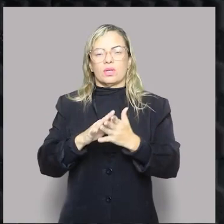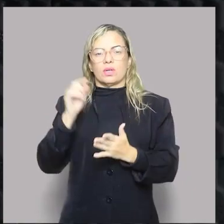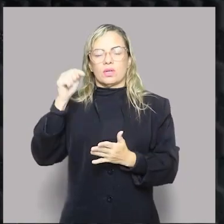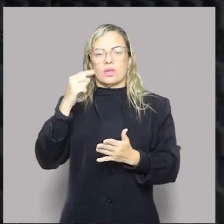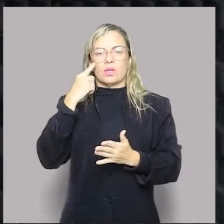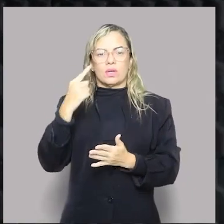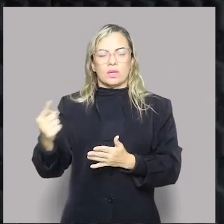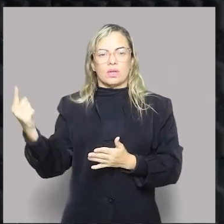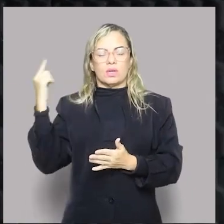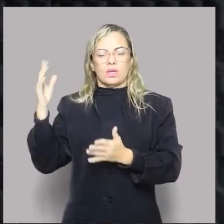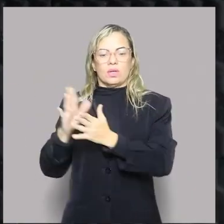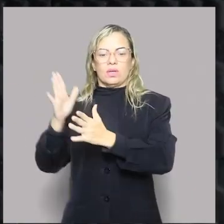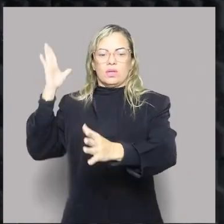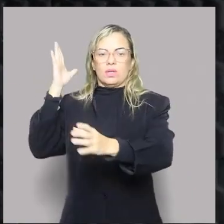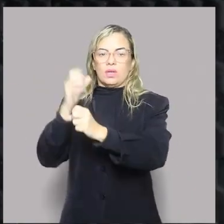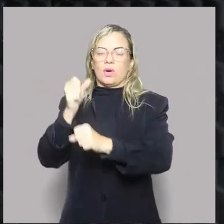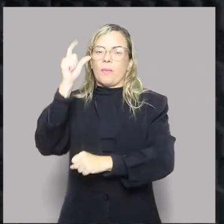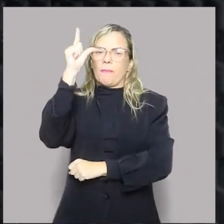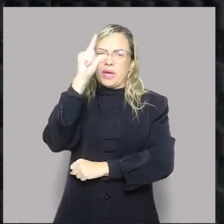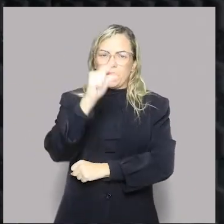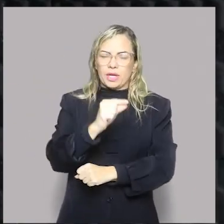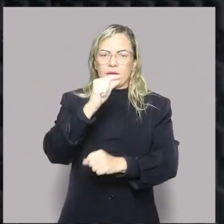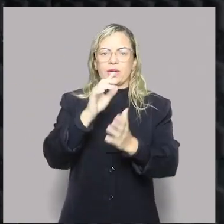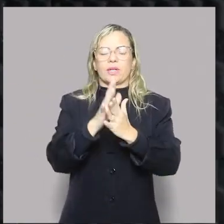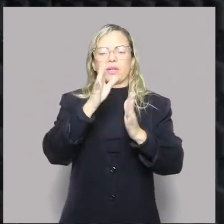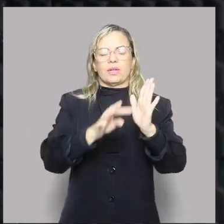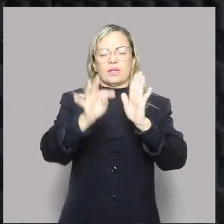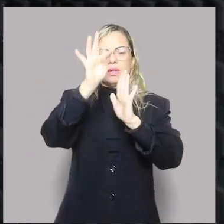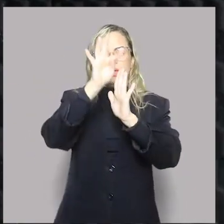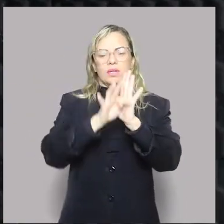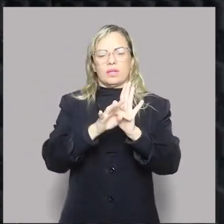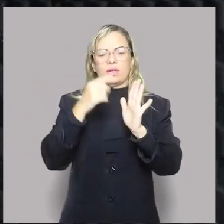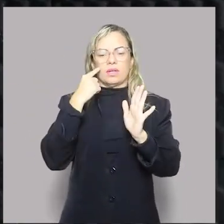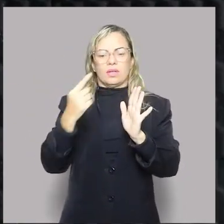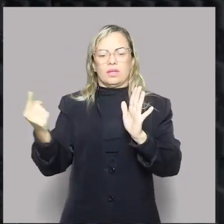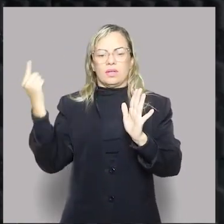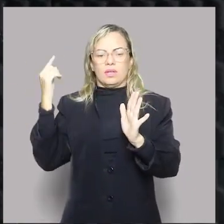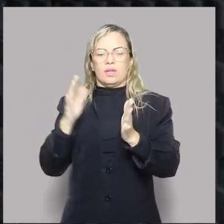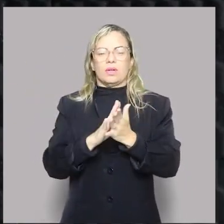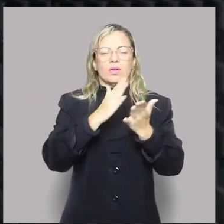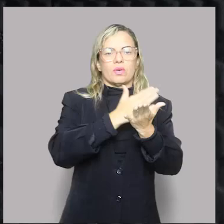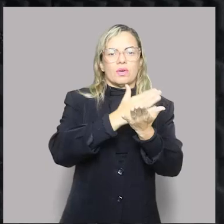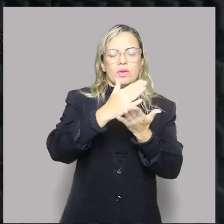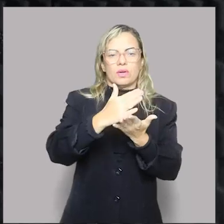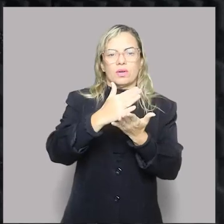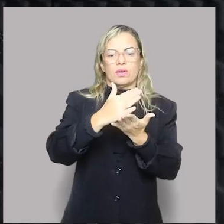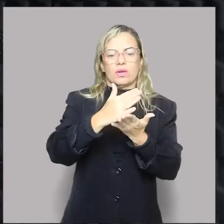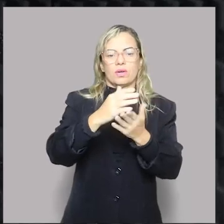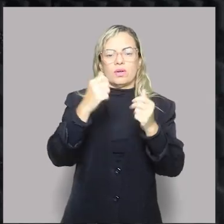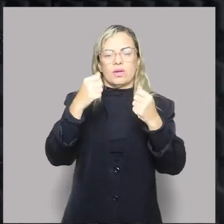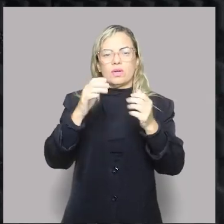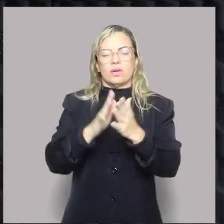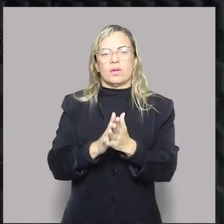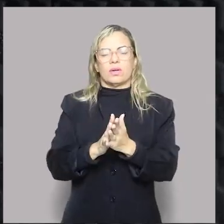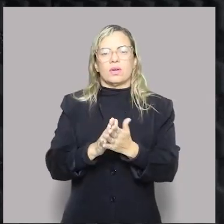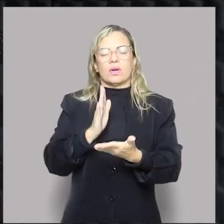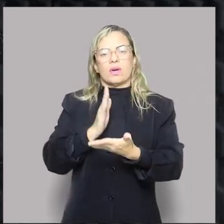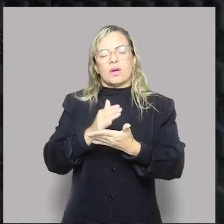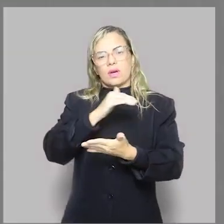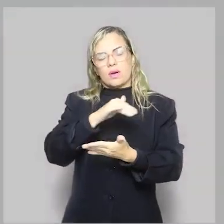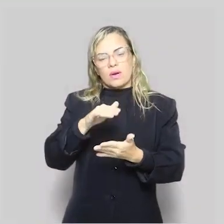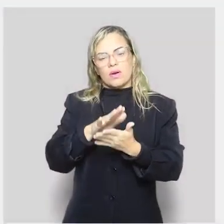levanta os problemas, se você só levanta as referências, se você coloca um argumento de autoridade, e não coloca